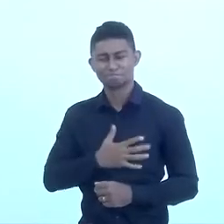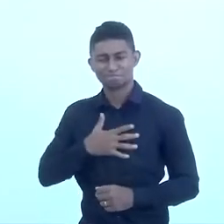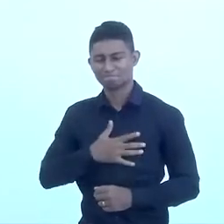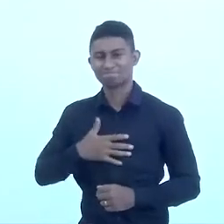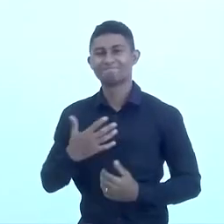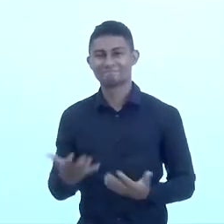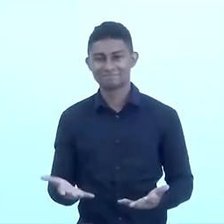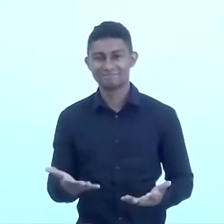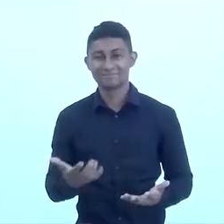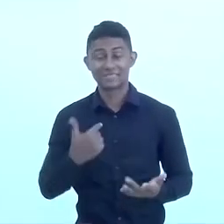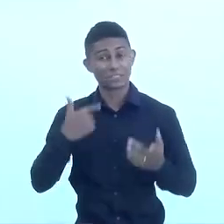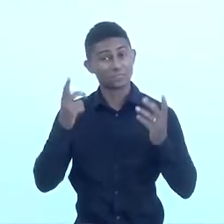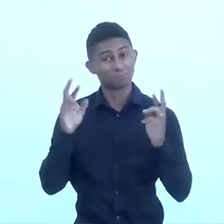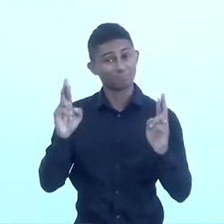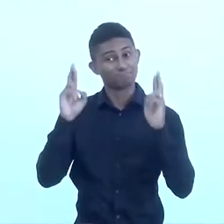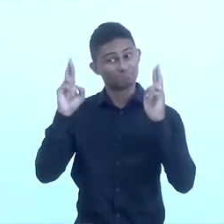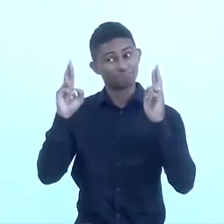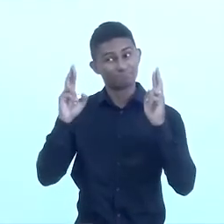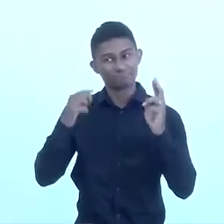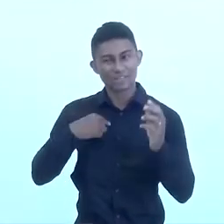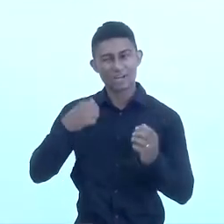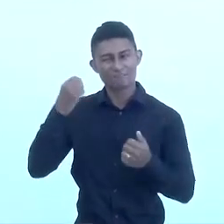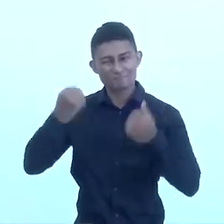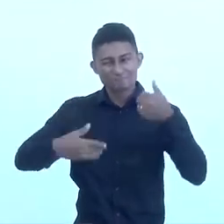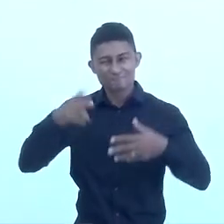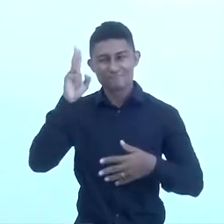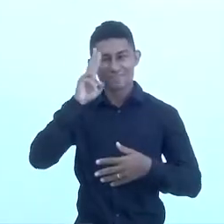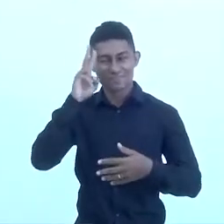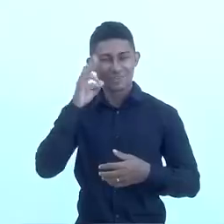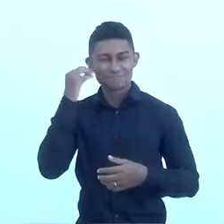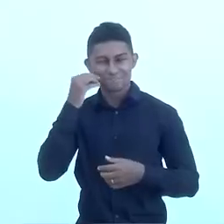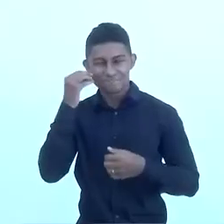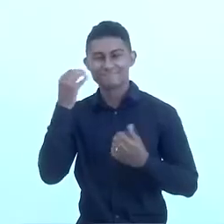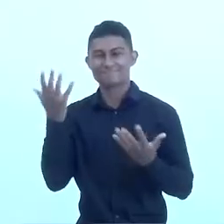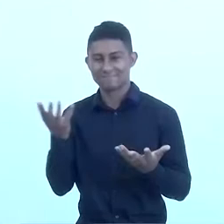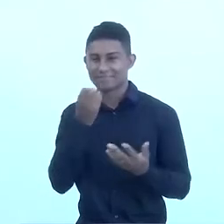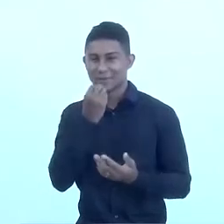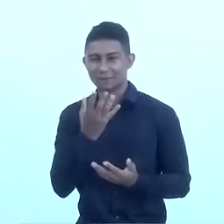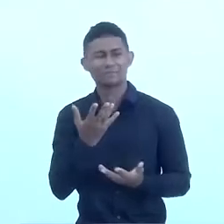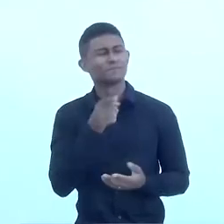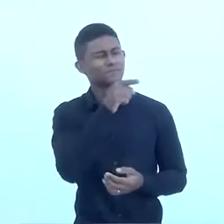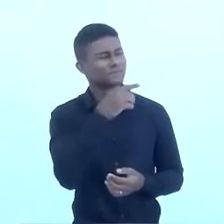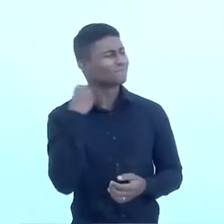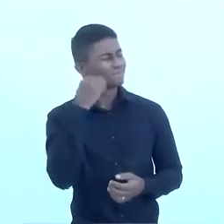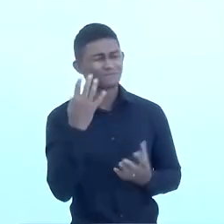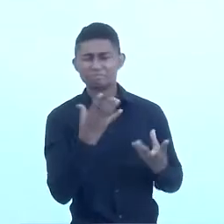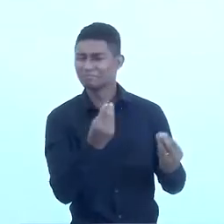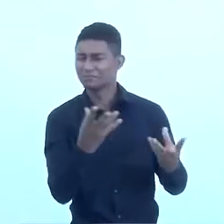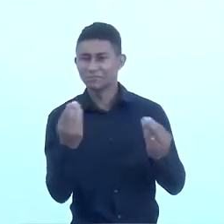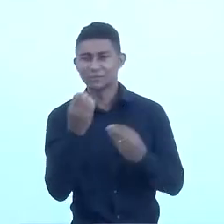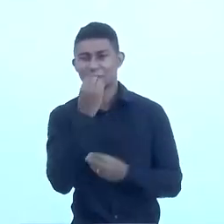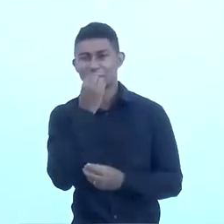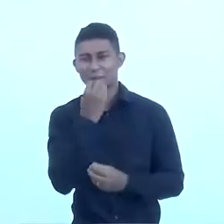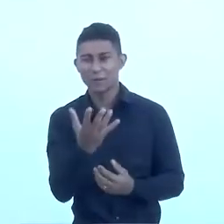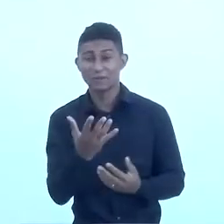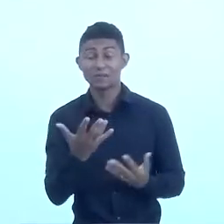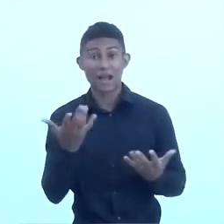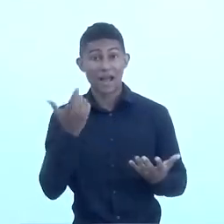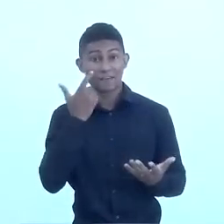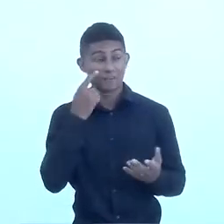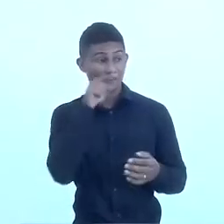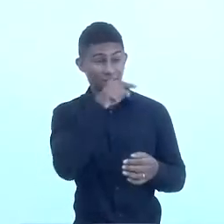aqui com vocês. Espero que possa dizer alguma coisa aí. Nossa, e tanta coisa que você tem para dizer. Vamos voltar lá.